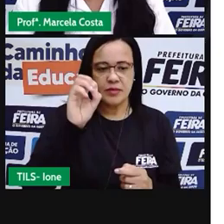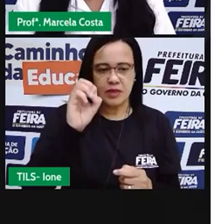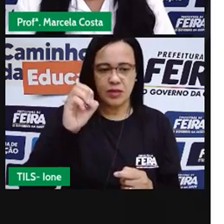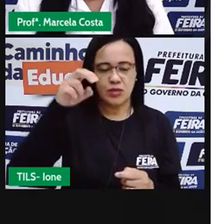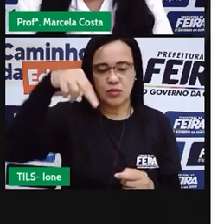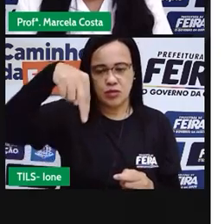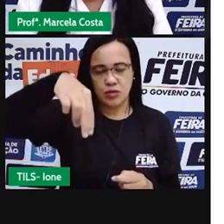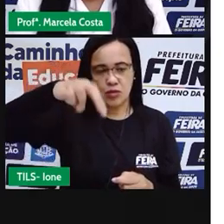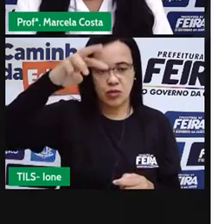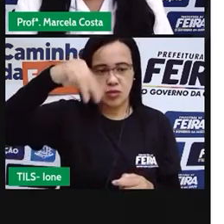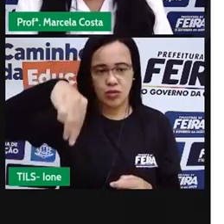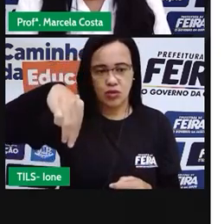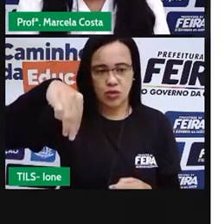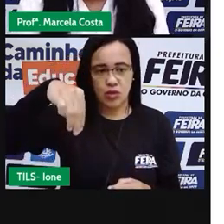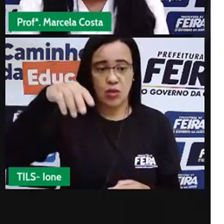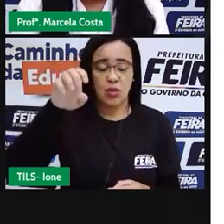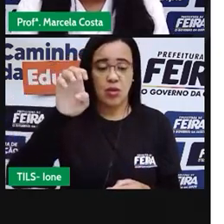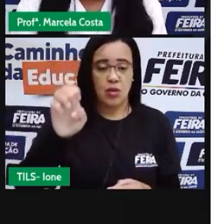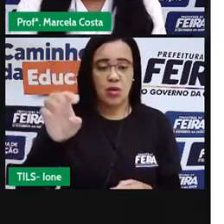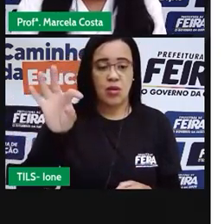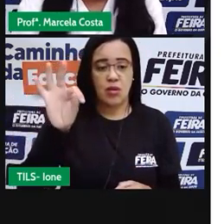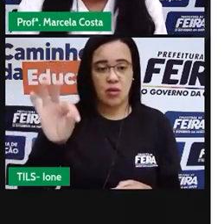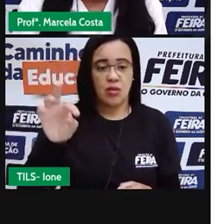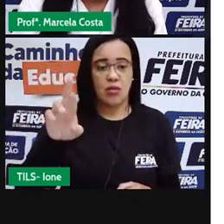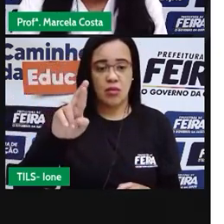Então vamos lá.